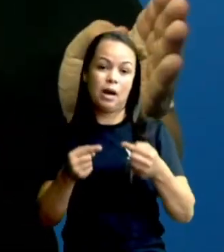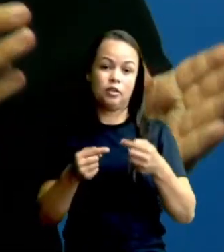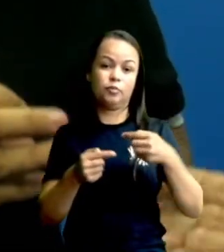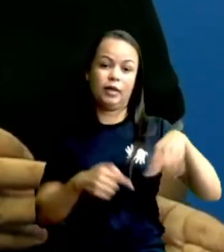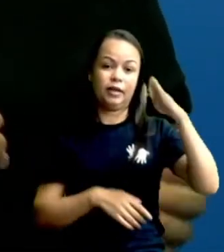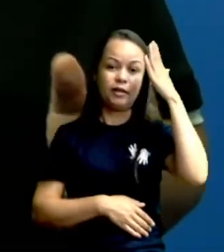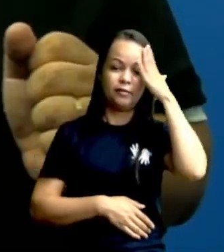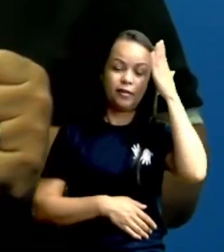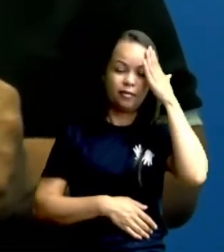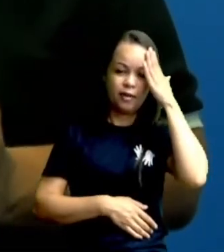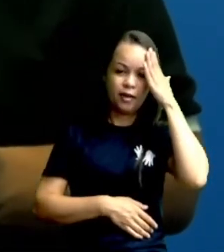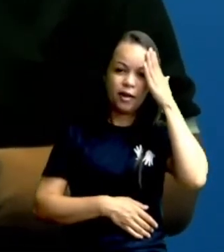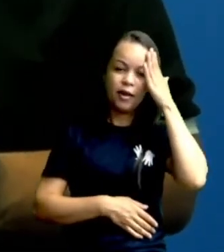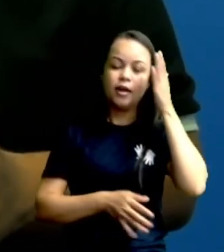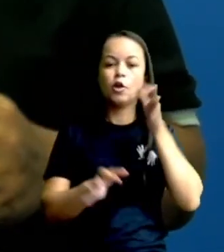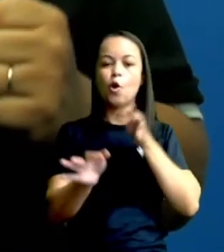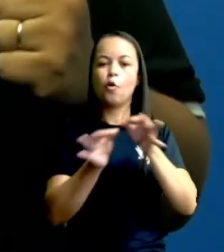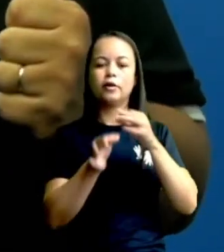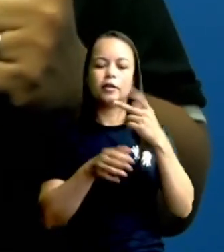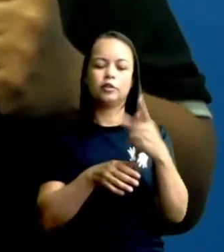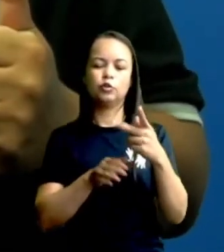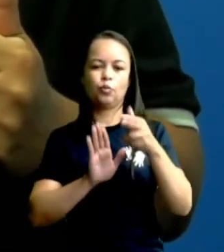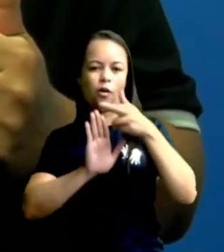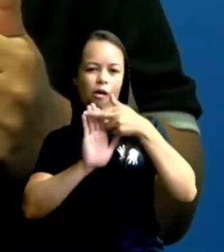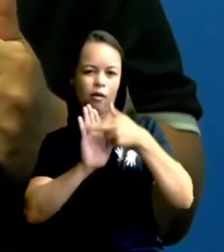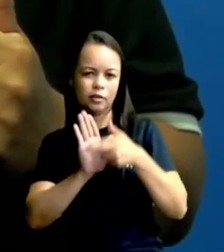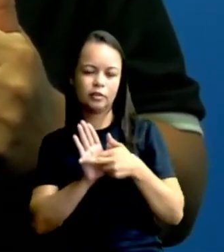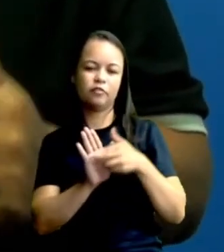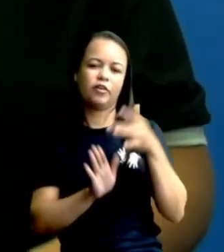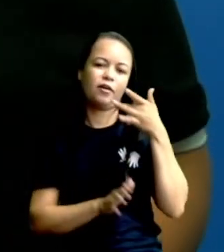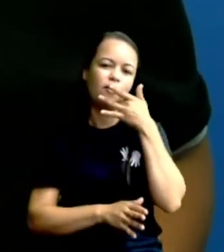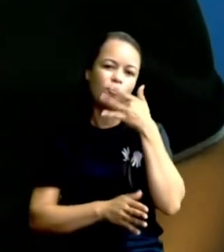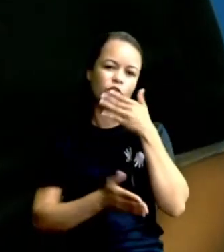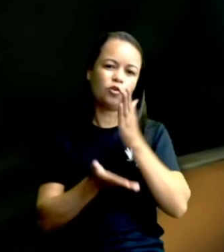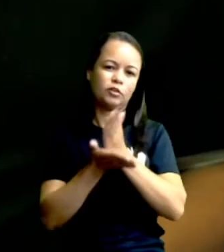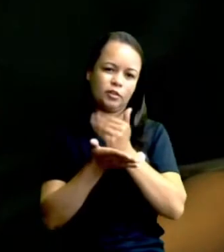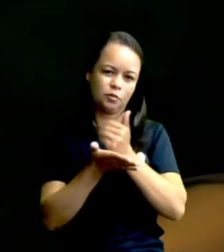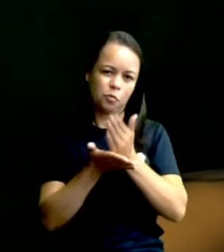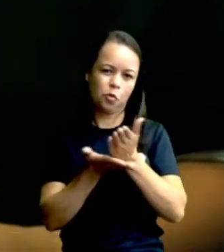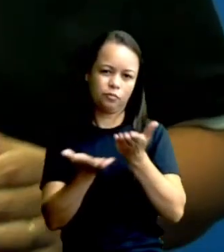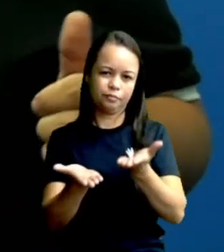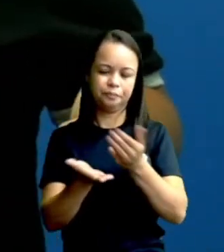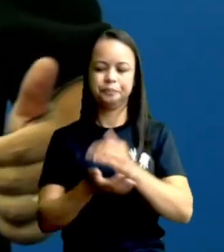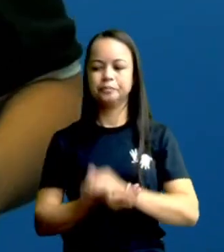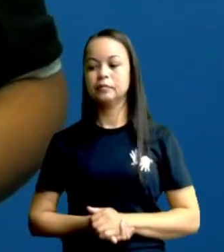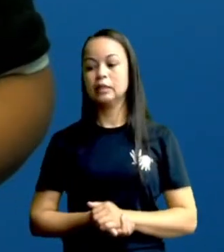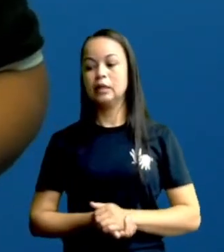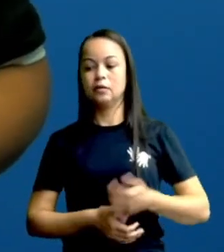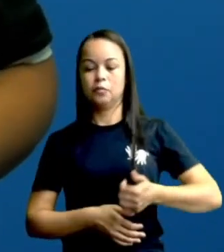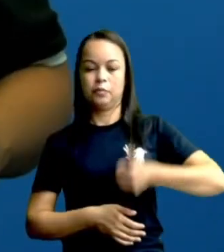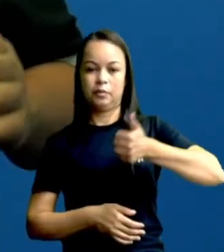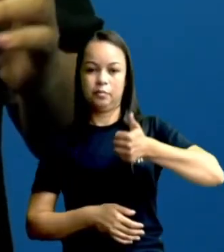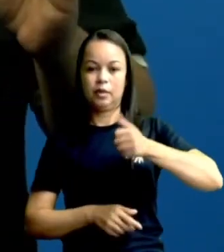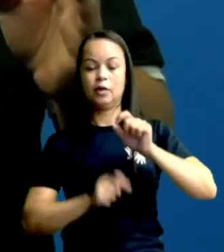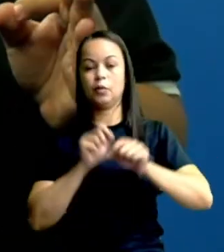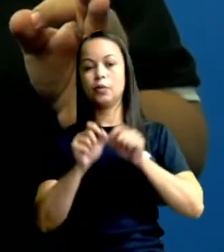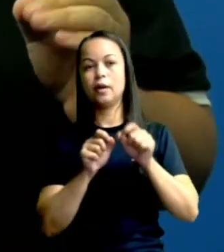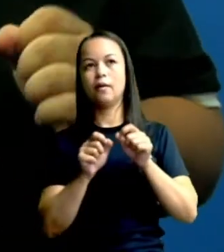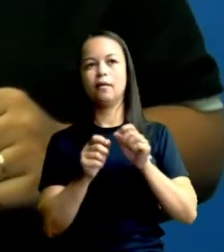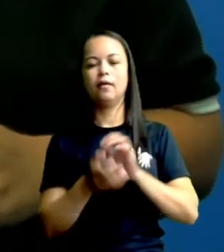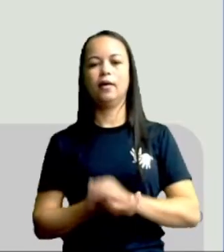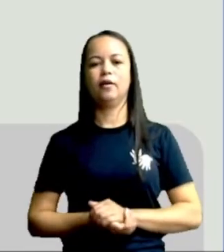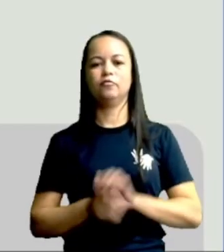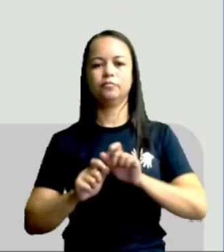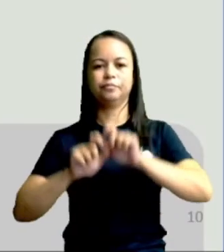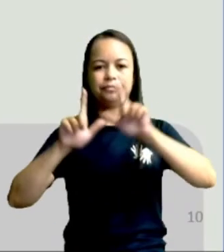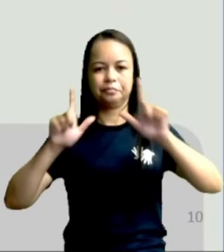e fazer essa receita ficar gostosa, tá bom, gente? Então, primeiramente, vou colocar aqui